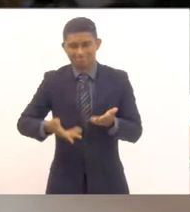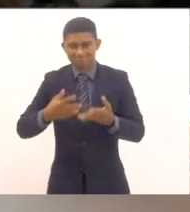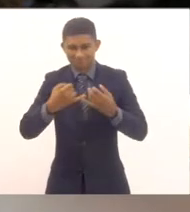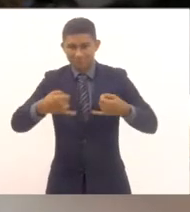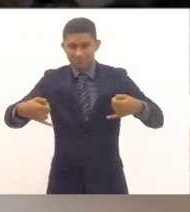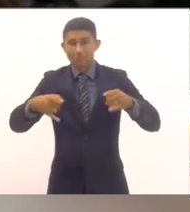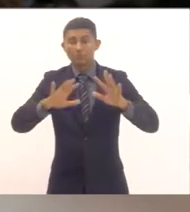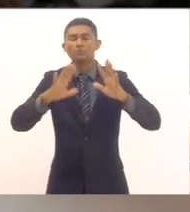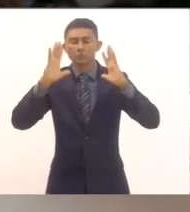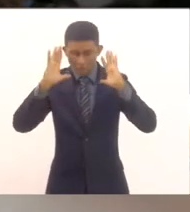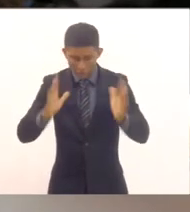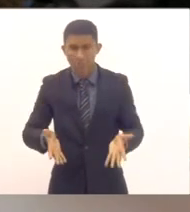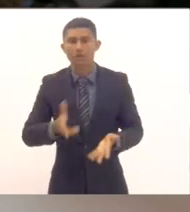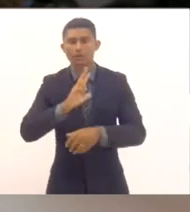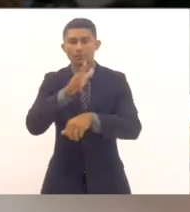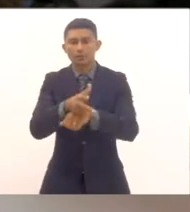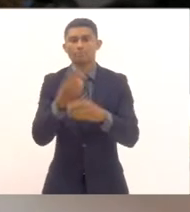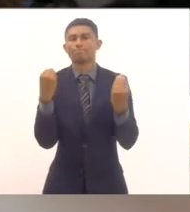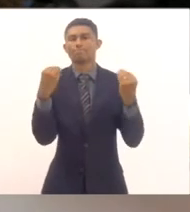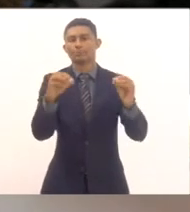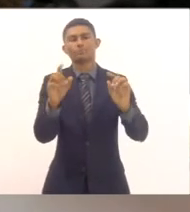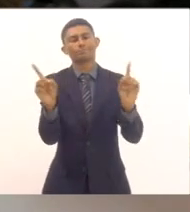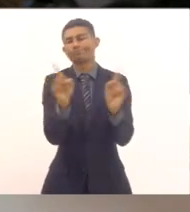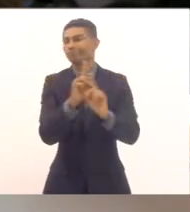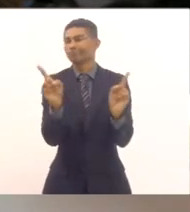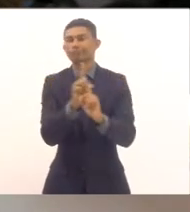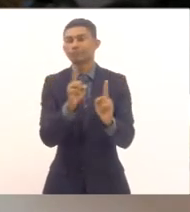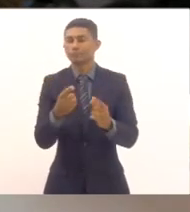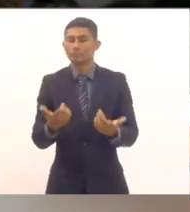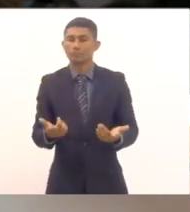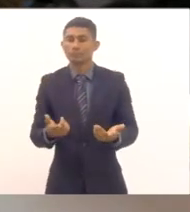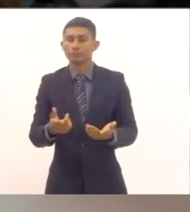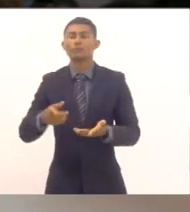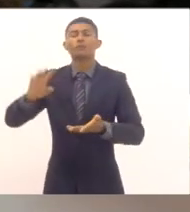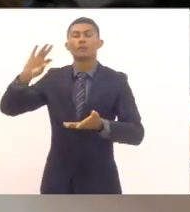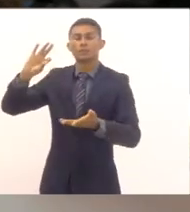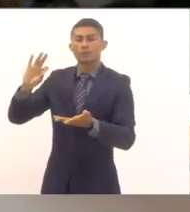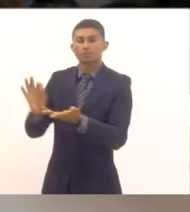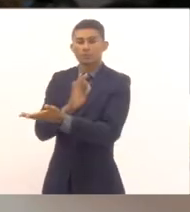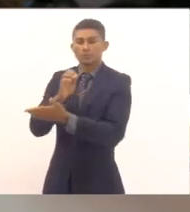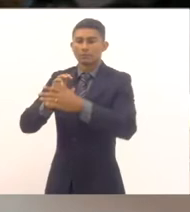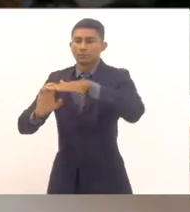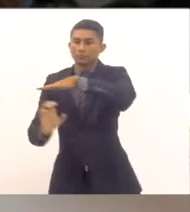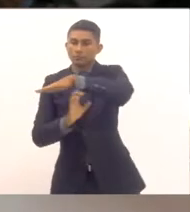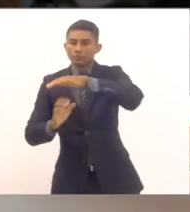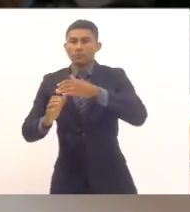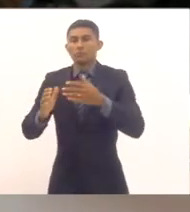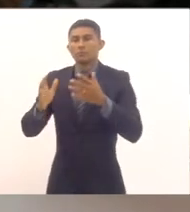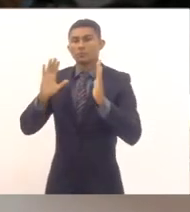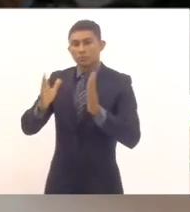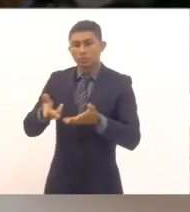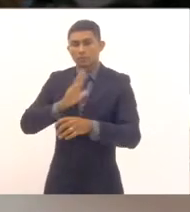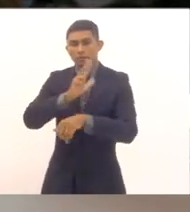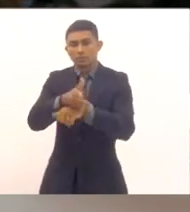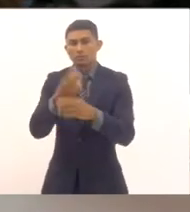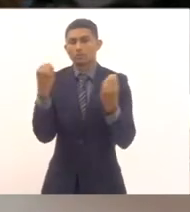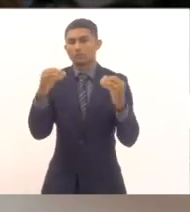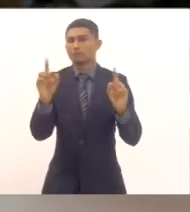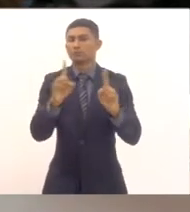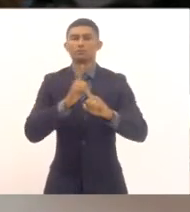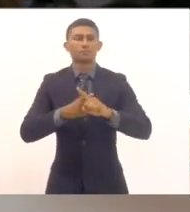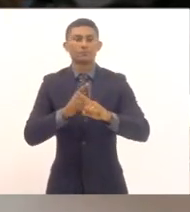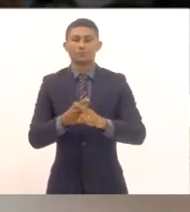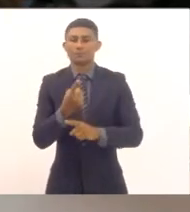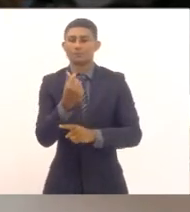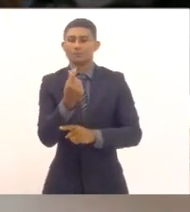iniciamos a efetivação desse trabalho ou seja a contratação da empresa e contra e instalação de câmeras pela questão dos recursos